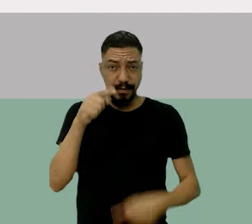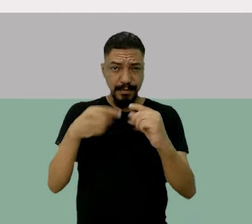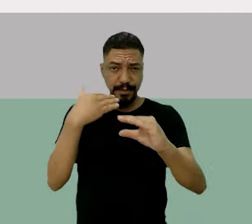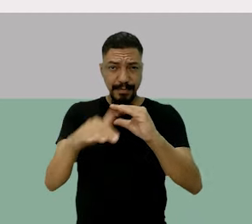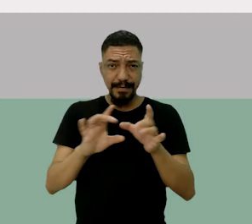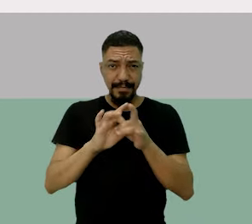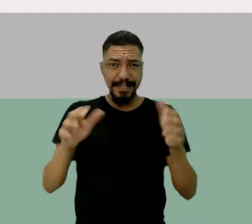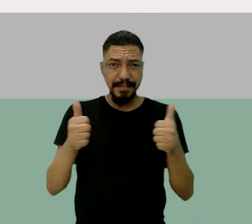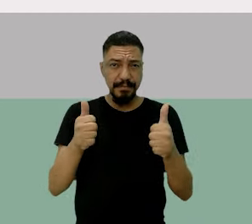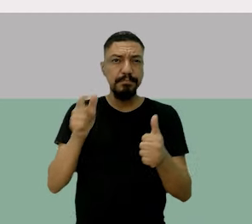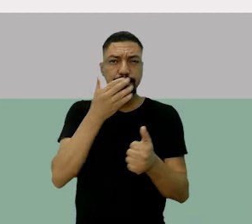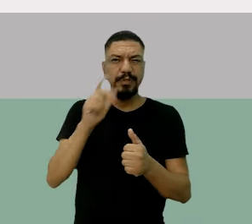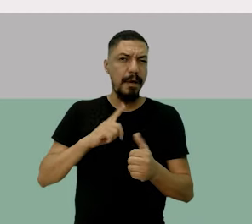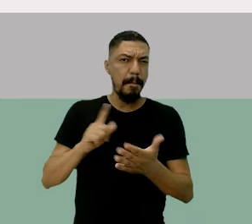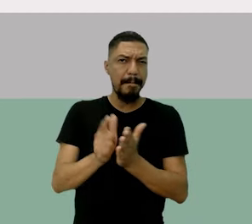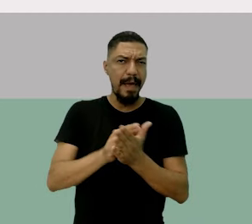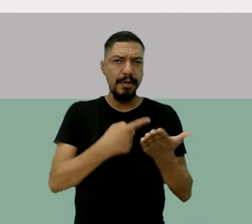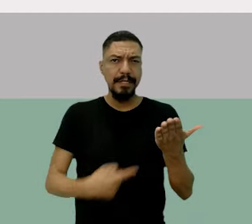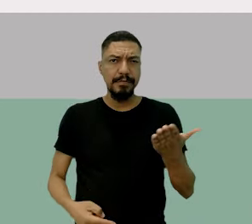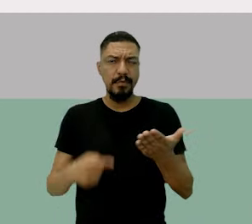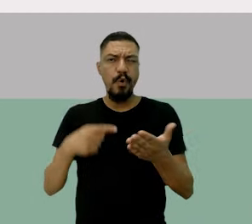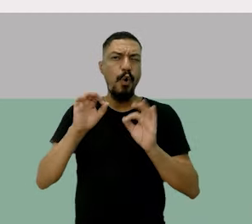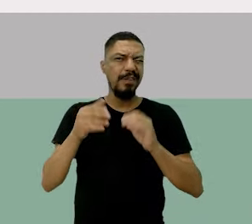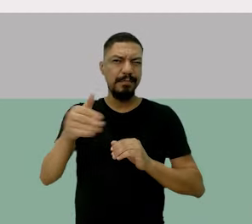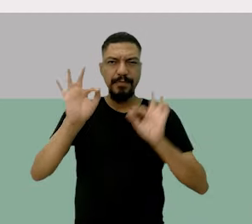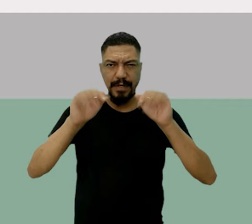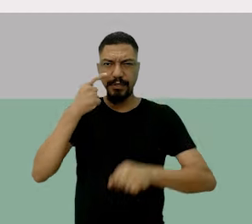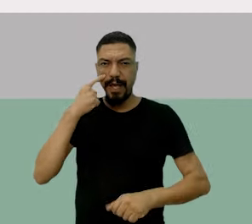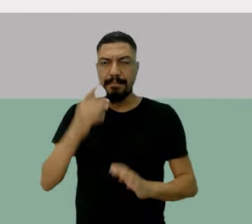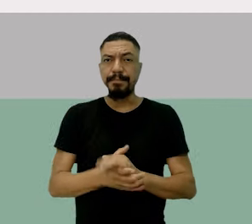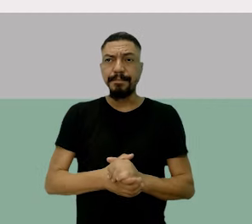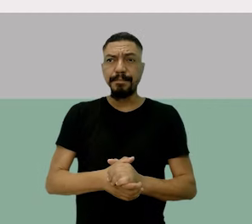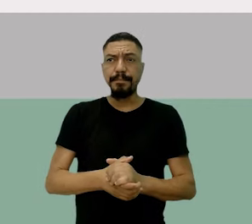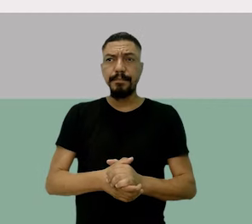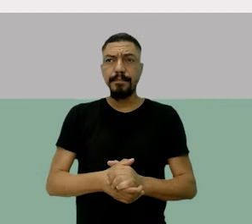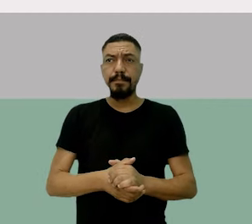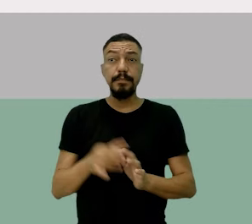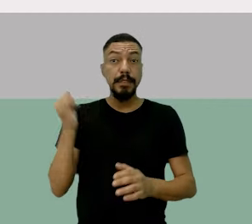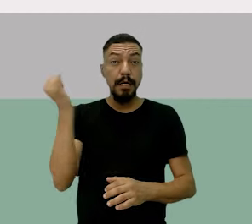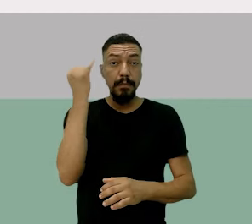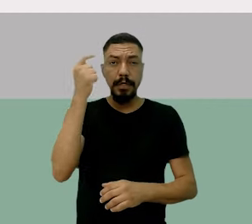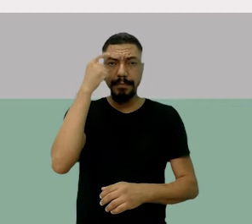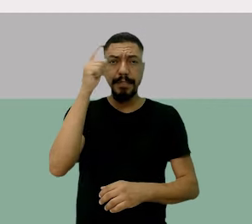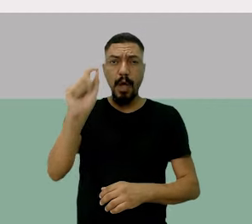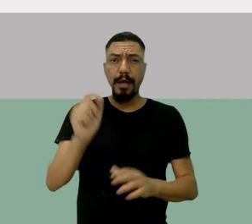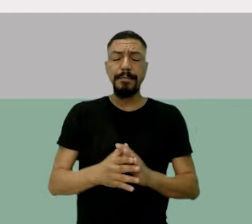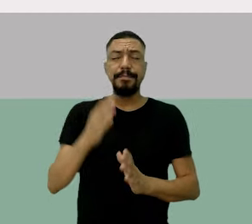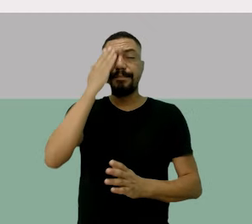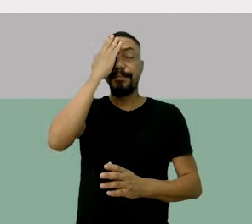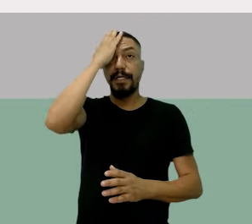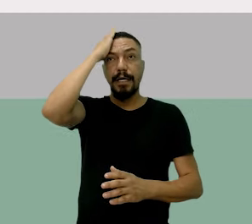da Ibirá, se alguém tiver um caderninho, ou se não, ao final a gente se resolve aqui. O que é importante dizer, né?